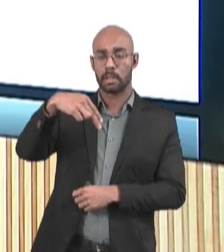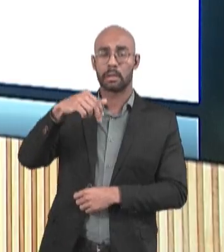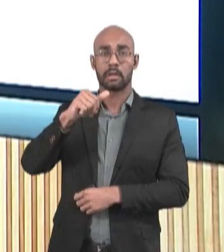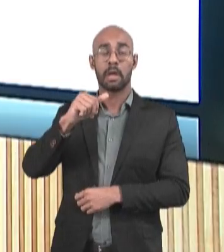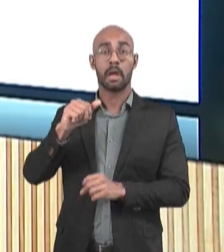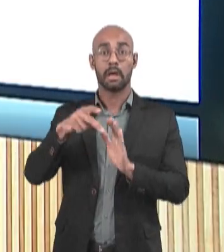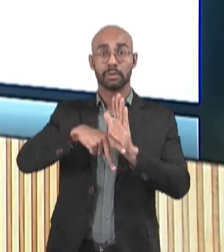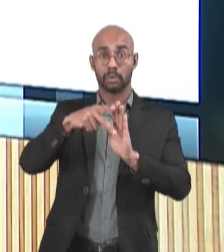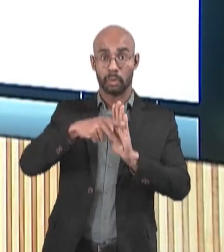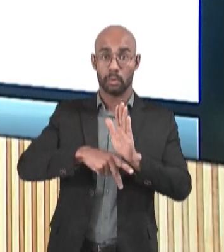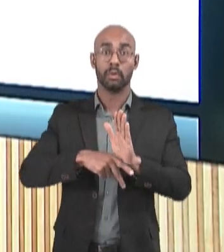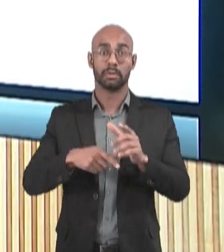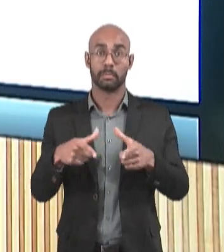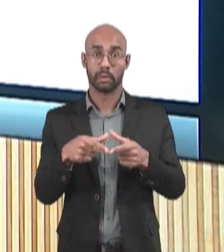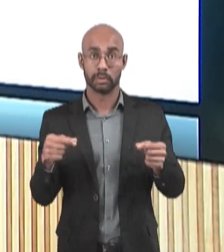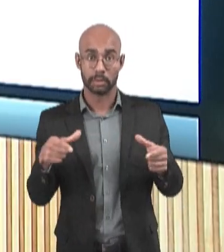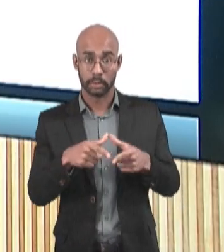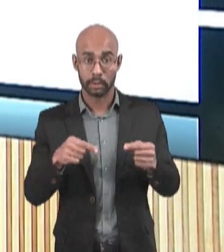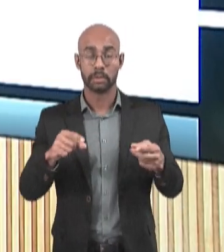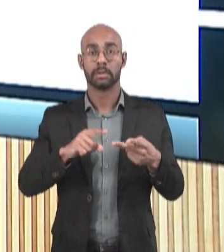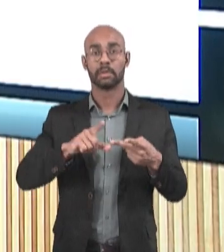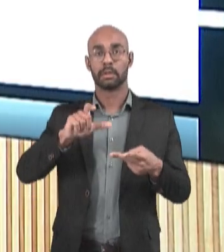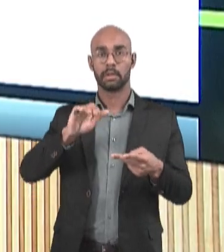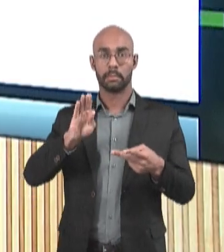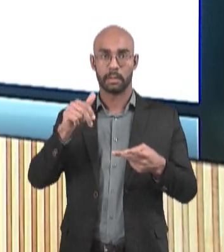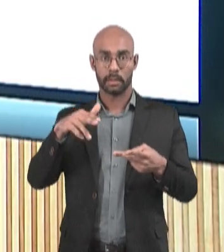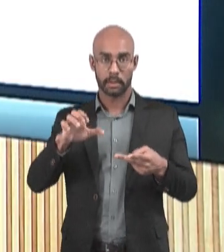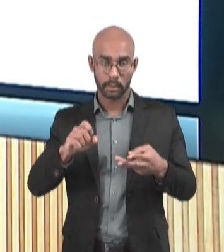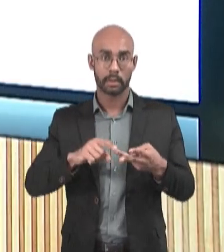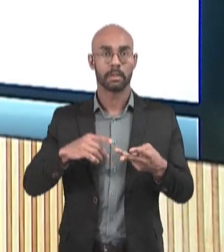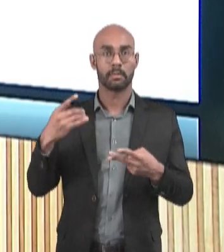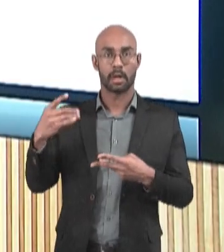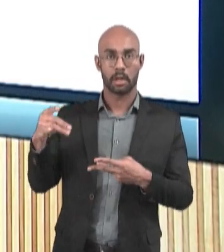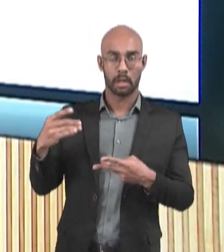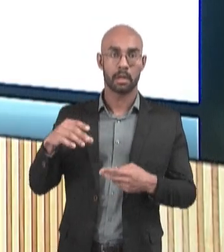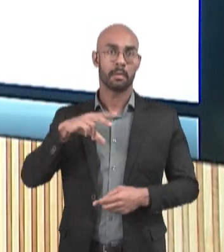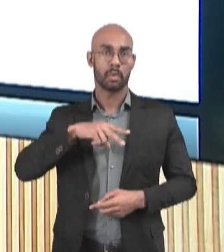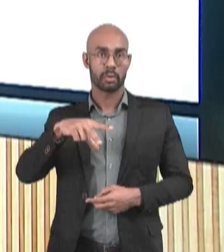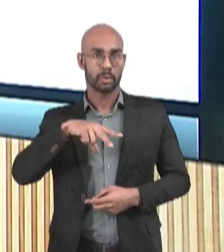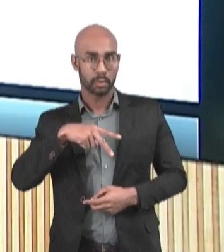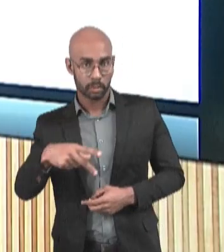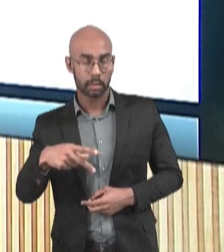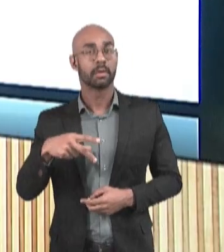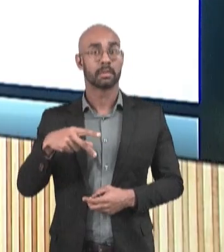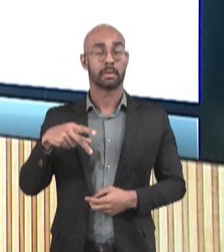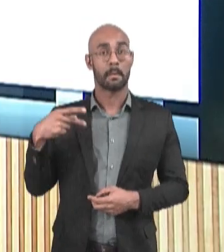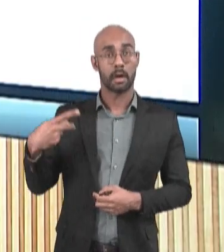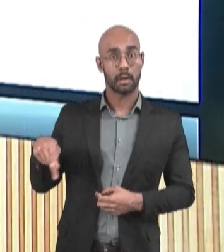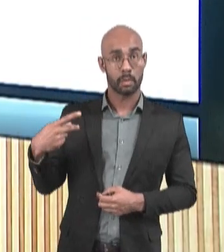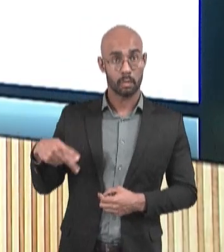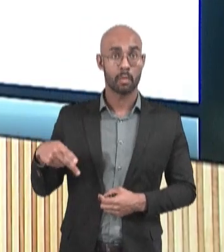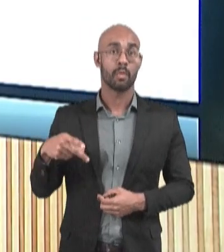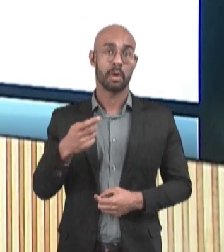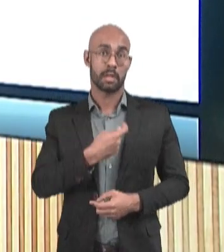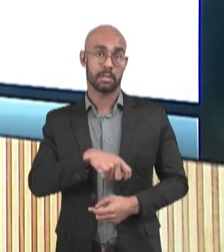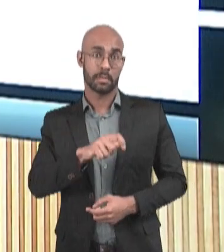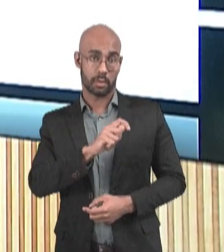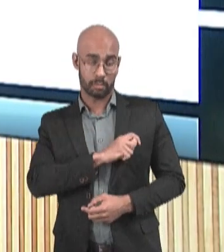Sul? As nações japonesa, libanesa, portuguesa, boliviana, paraguaia, italiana e espanhola. Que